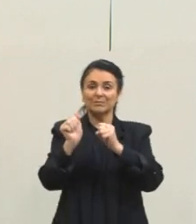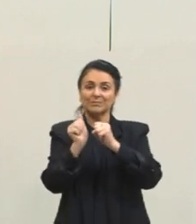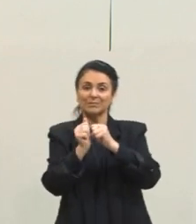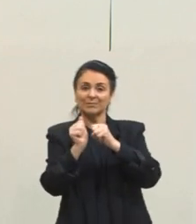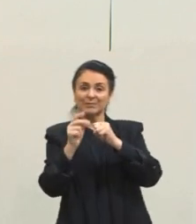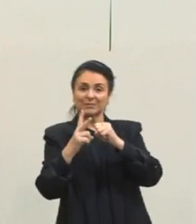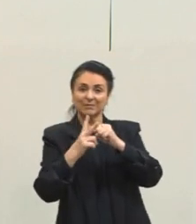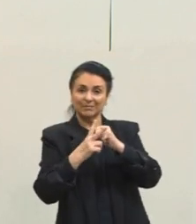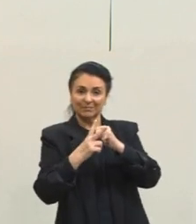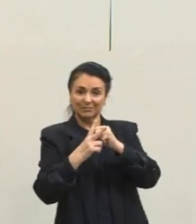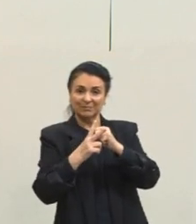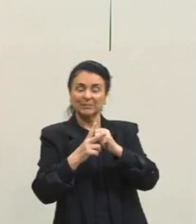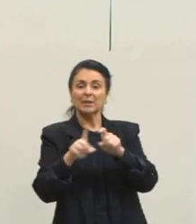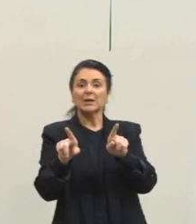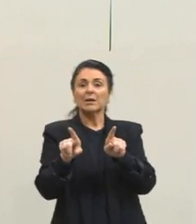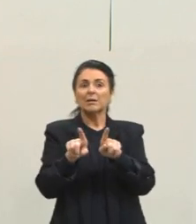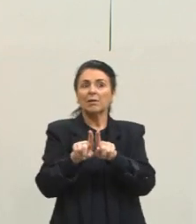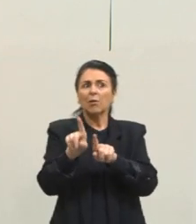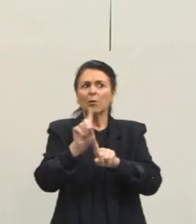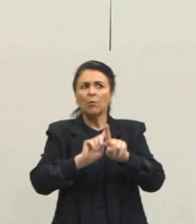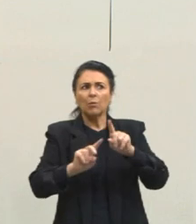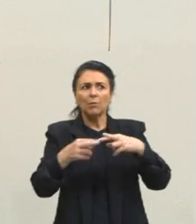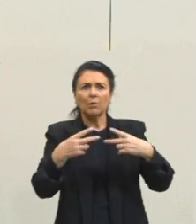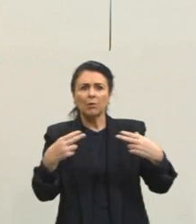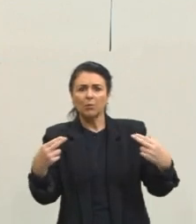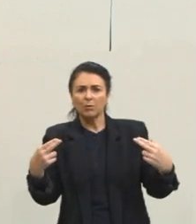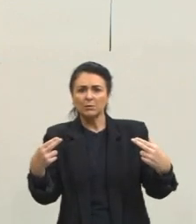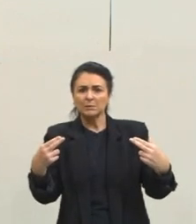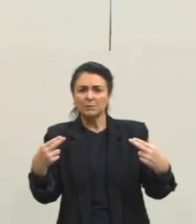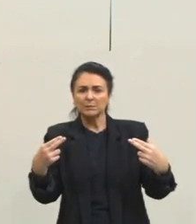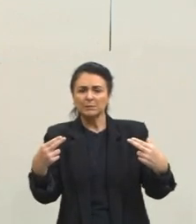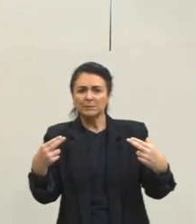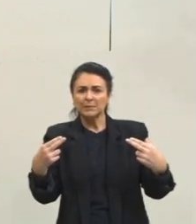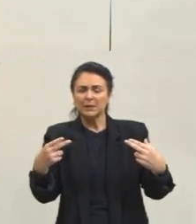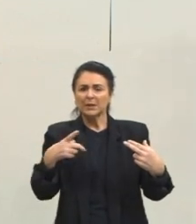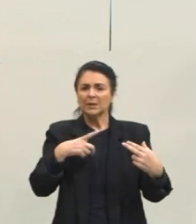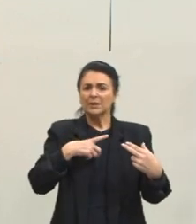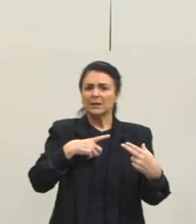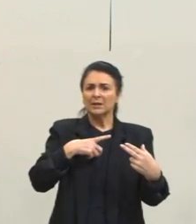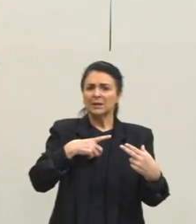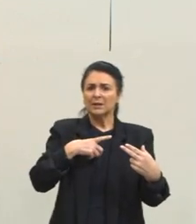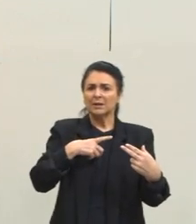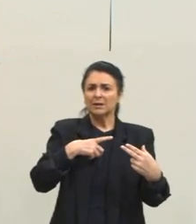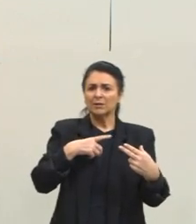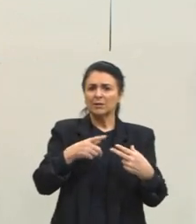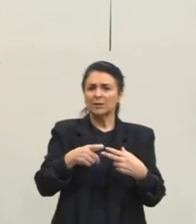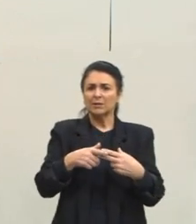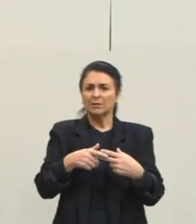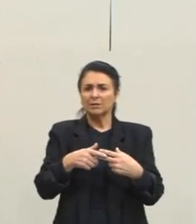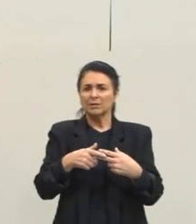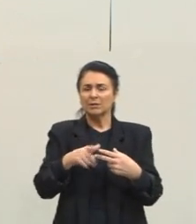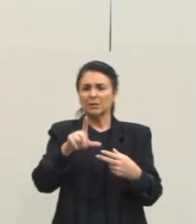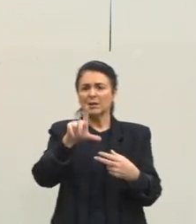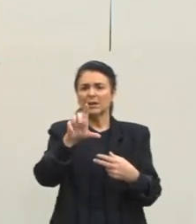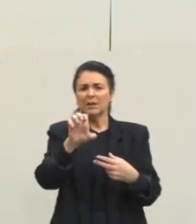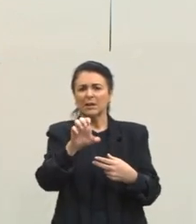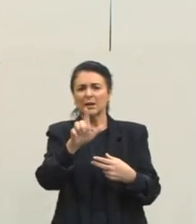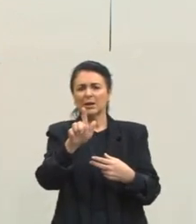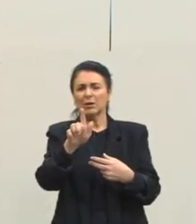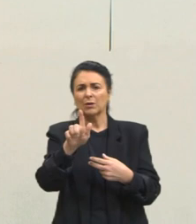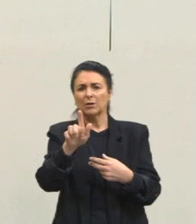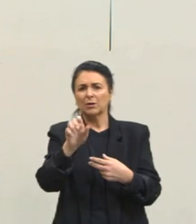que você sabe que é uma circunstância de algo Lula erros que se queira lascou ela Melo erros